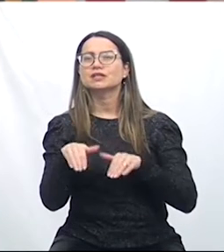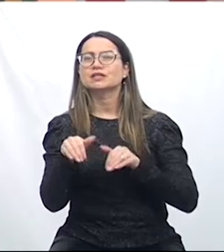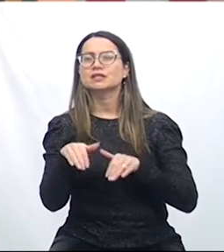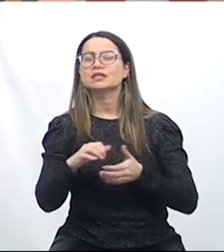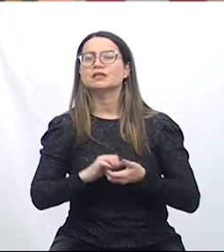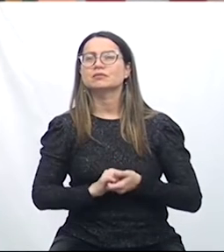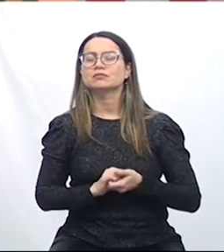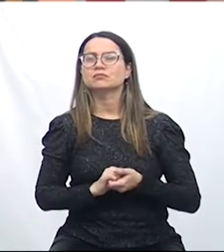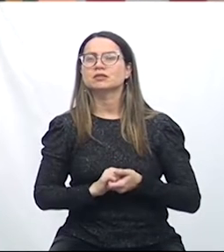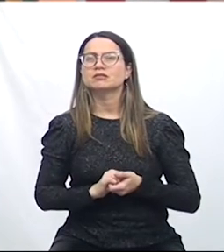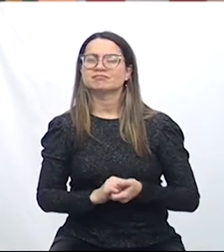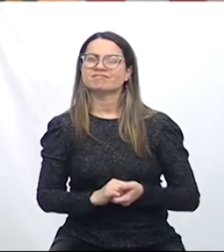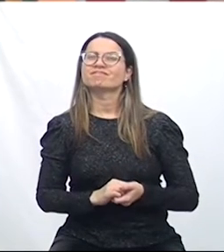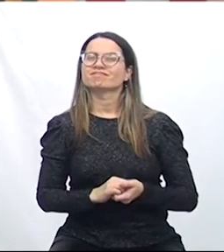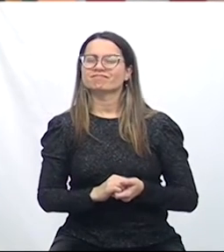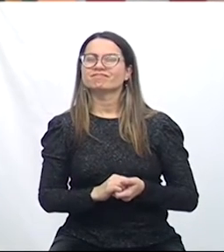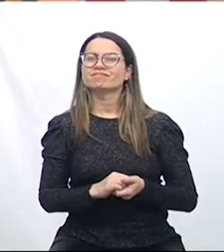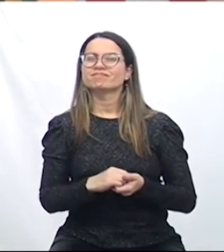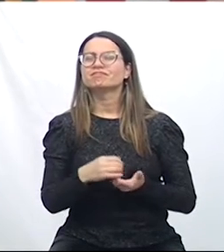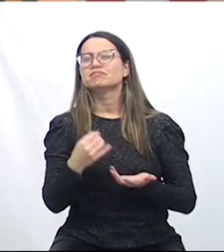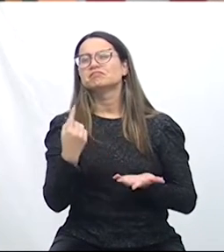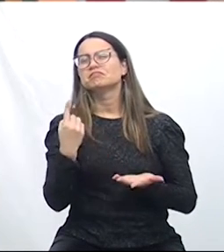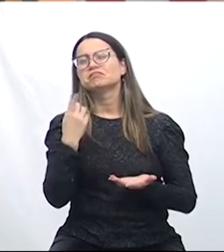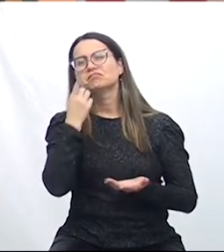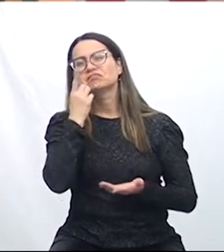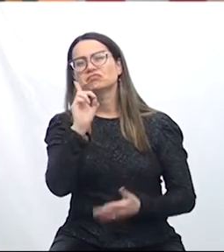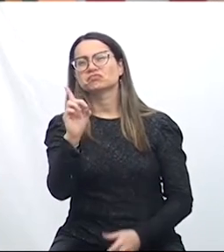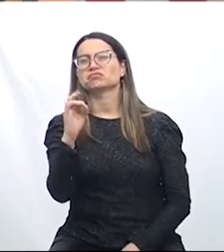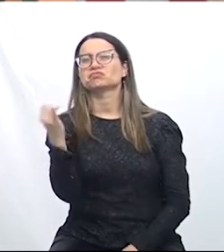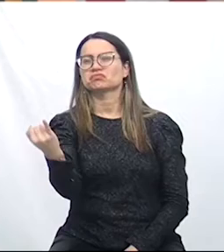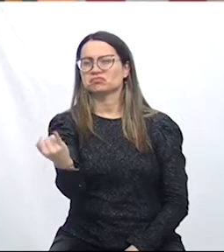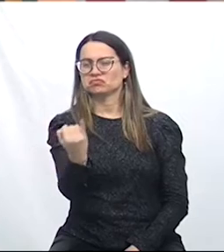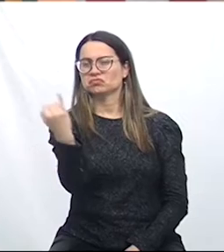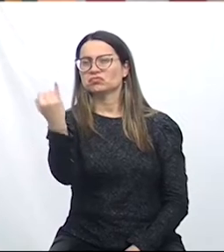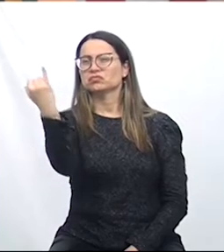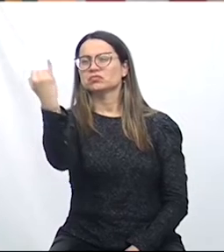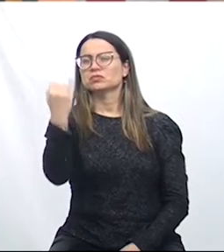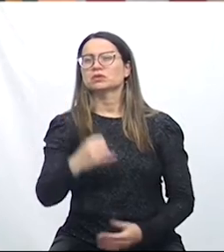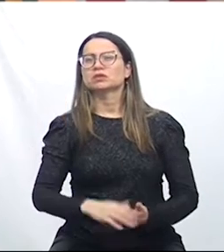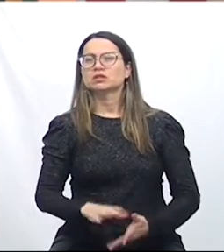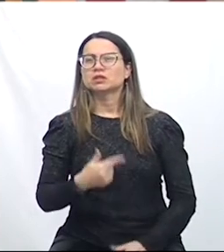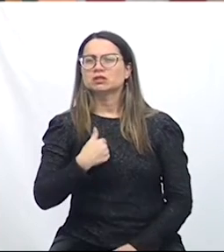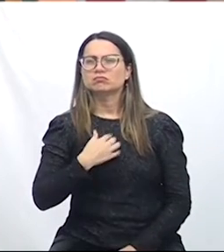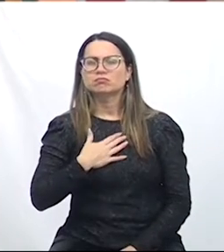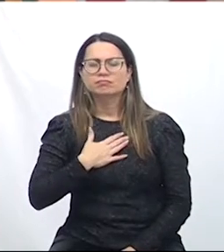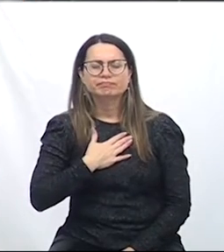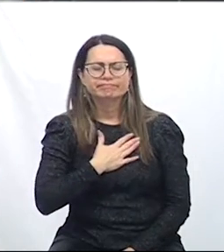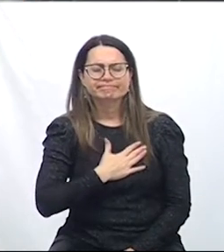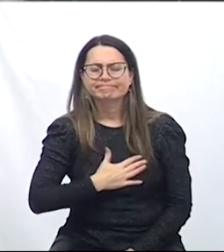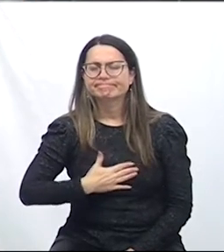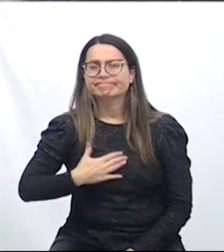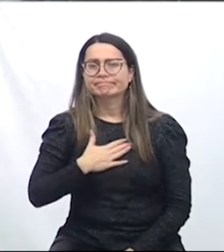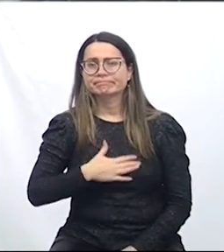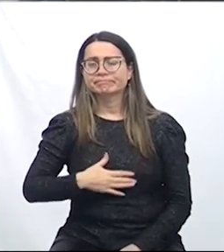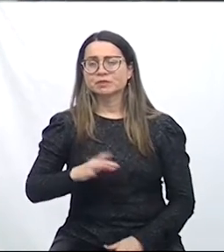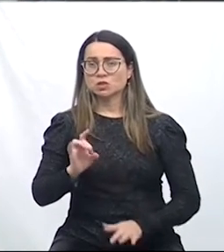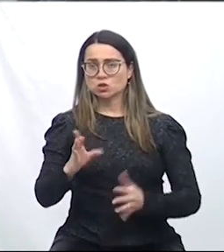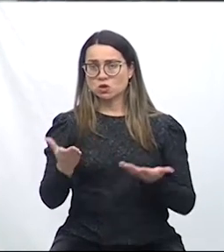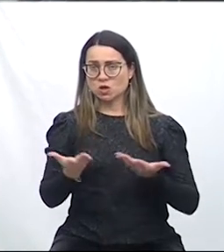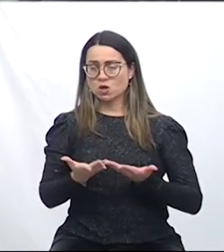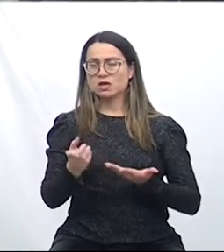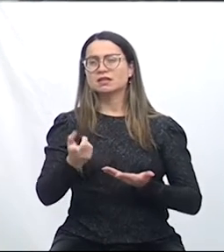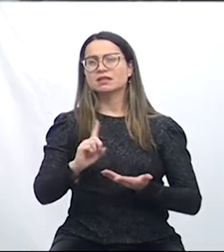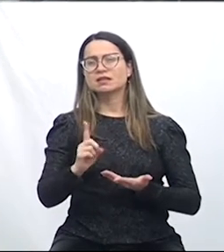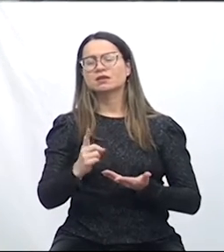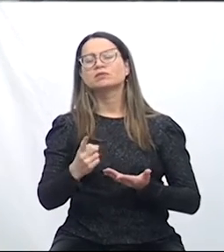data importante. Tive também o prazer, não só agora, nesse período que eu estou